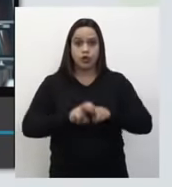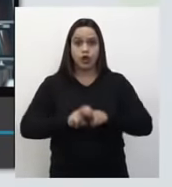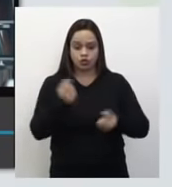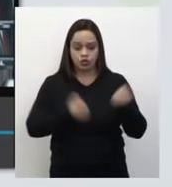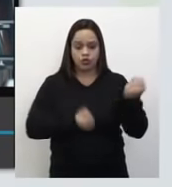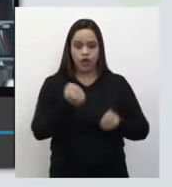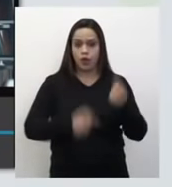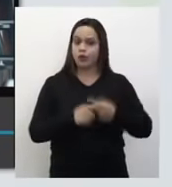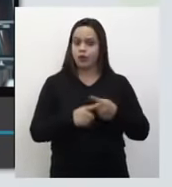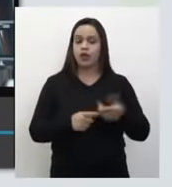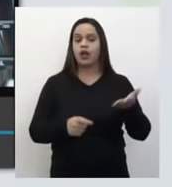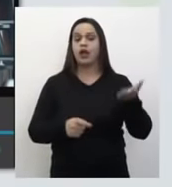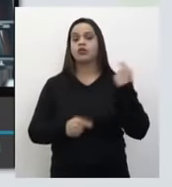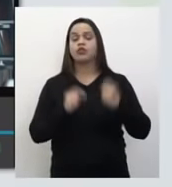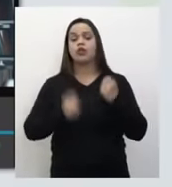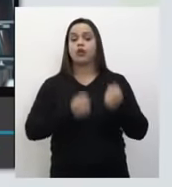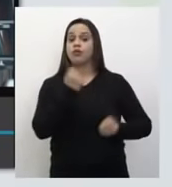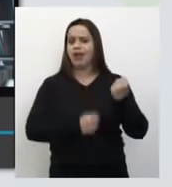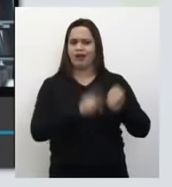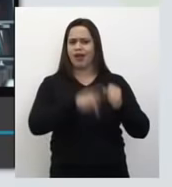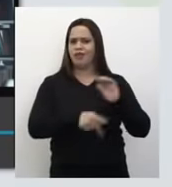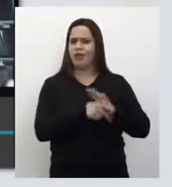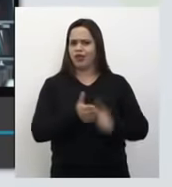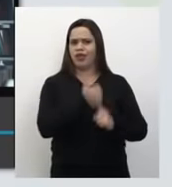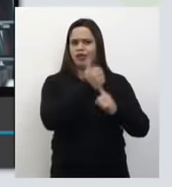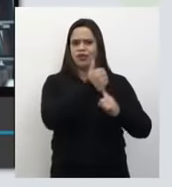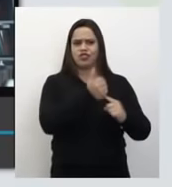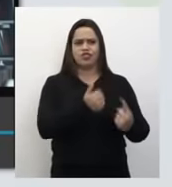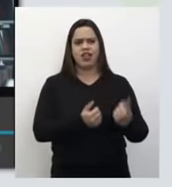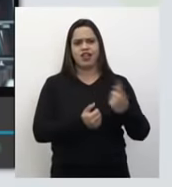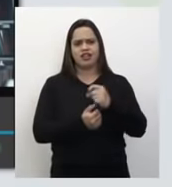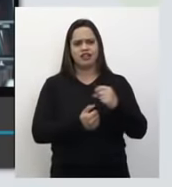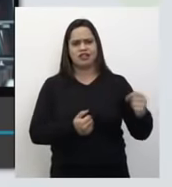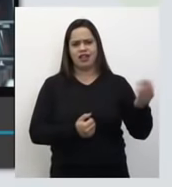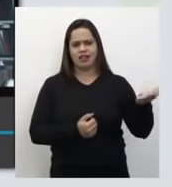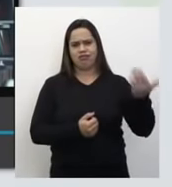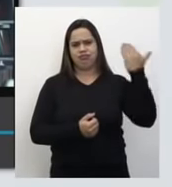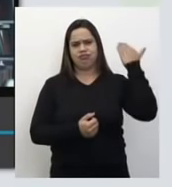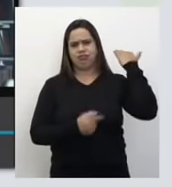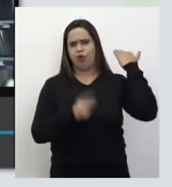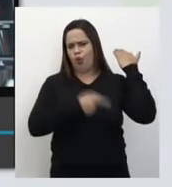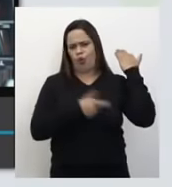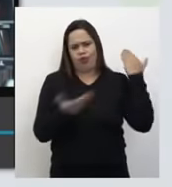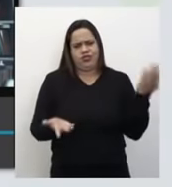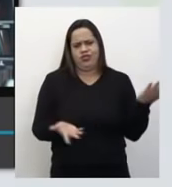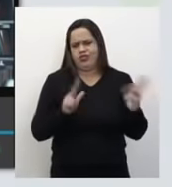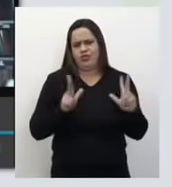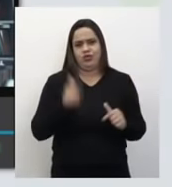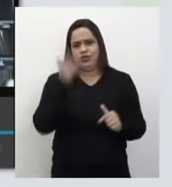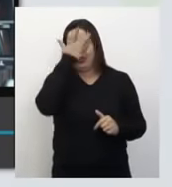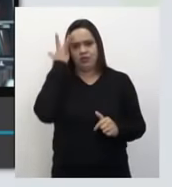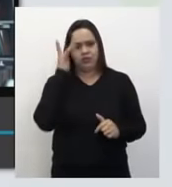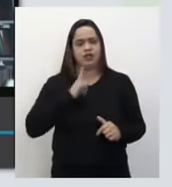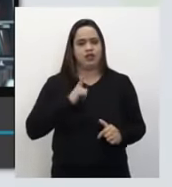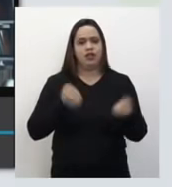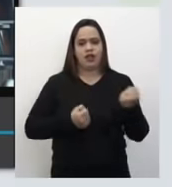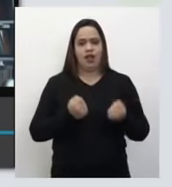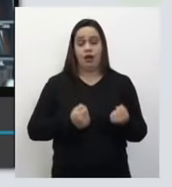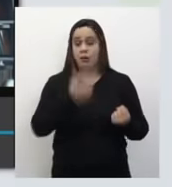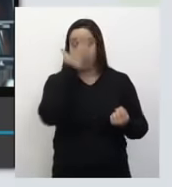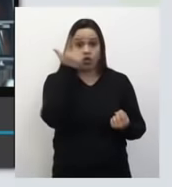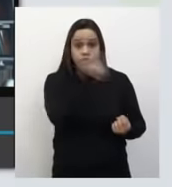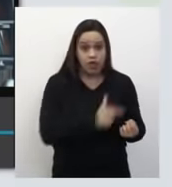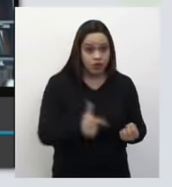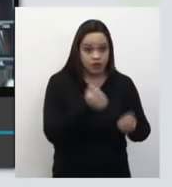era uma tecnologia emergente há 100 anos atrás. Hoje em dia ela é banal, todo mundo conhece, está aí, está toda a nossa... Mesmo quem não tem carro, anda de carro, porque anda